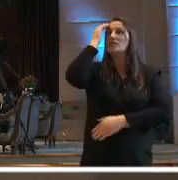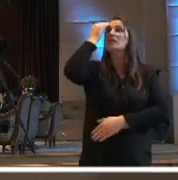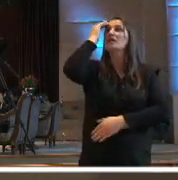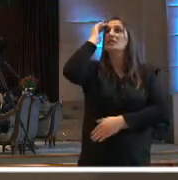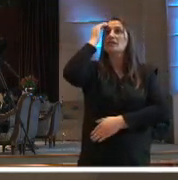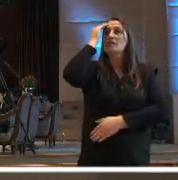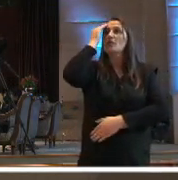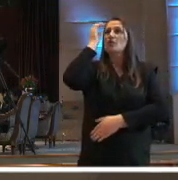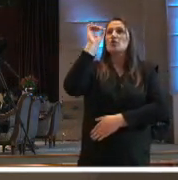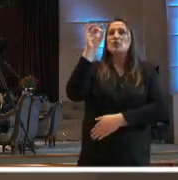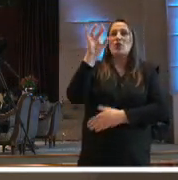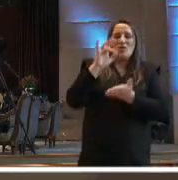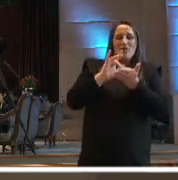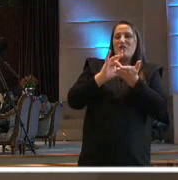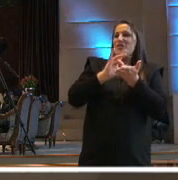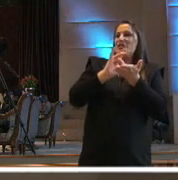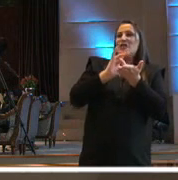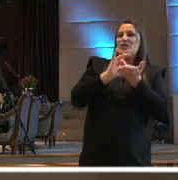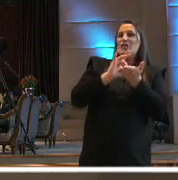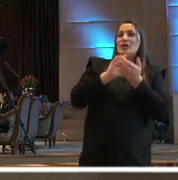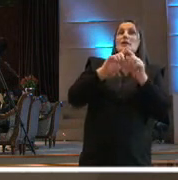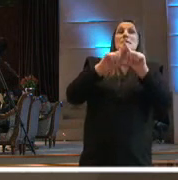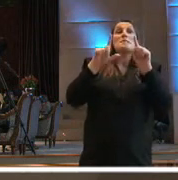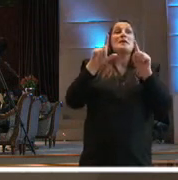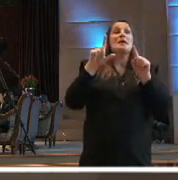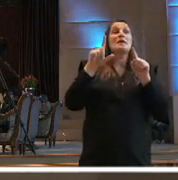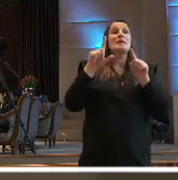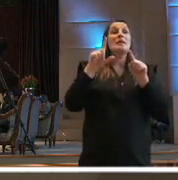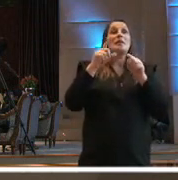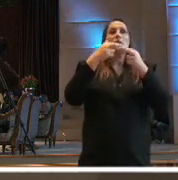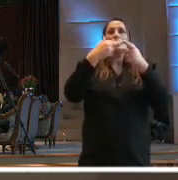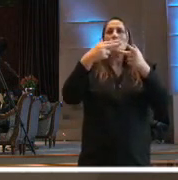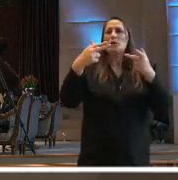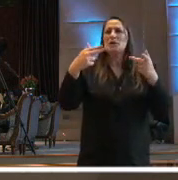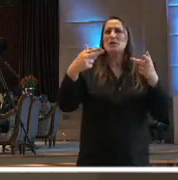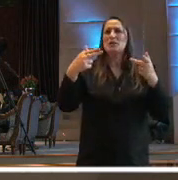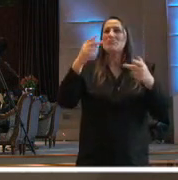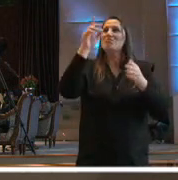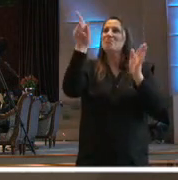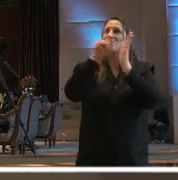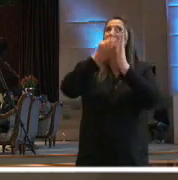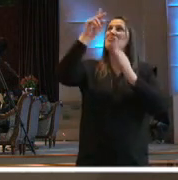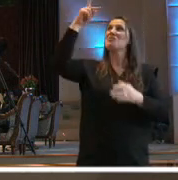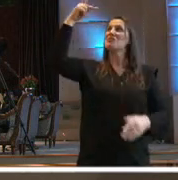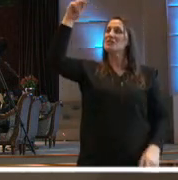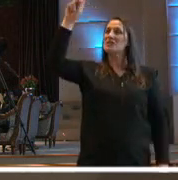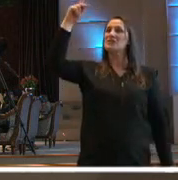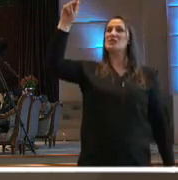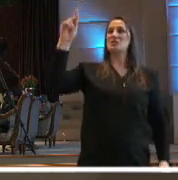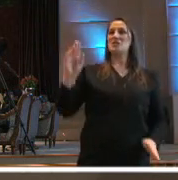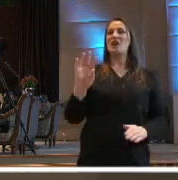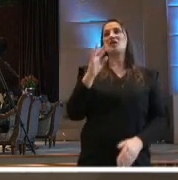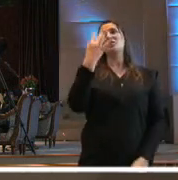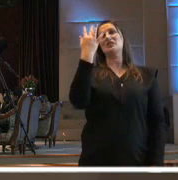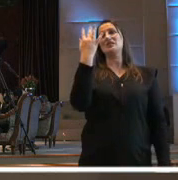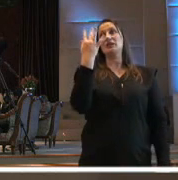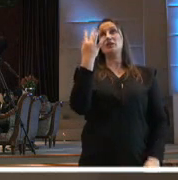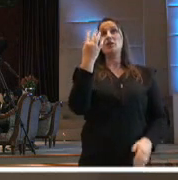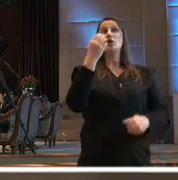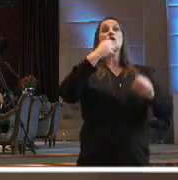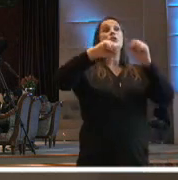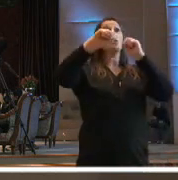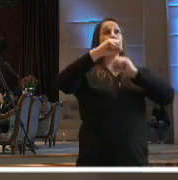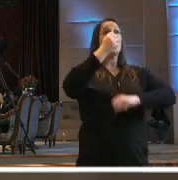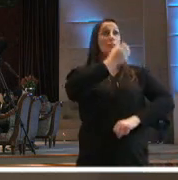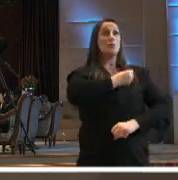ele fingir, mas que estava acontecendo algo sobrenatural. E aí ele vai escrever no Salmo 34, olha que